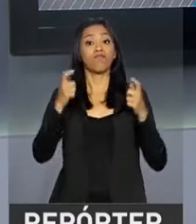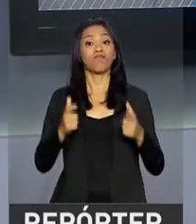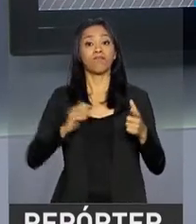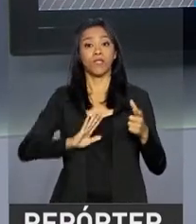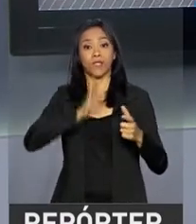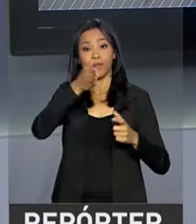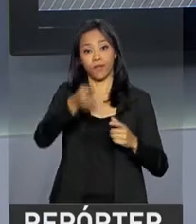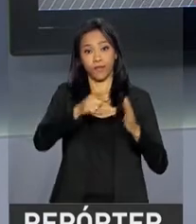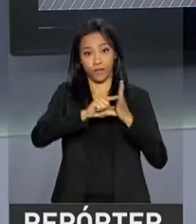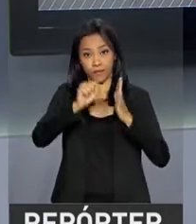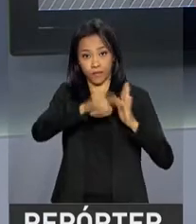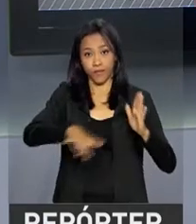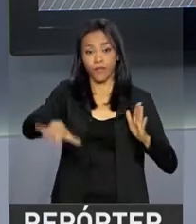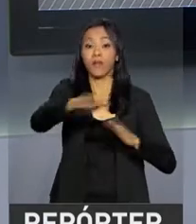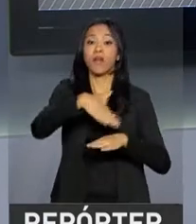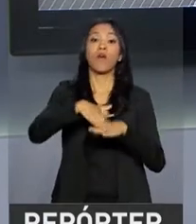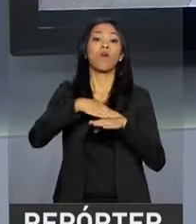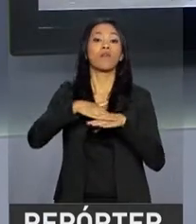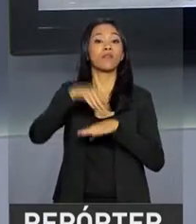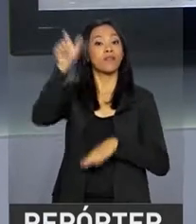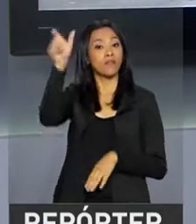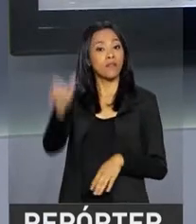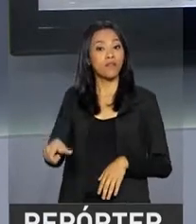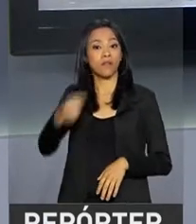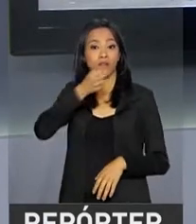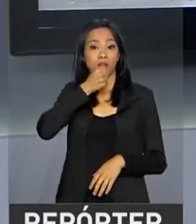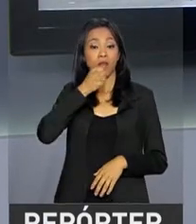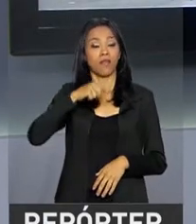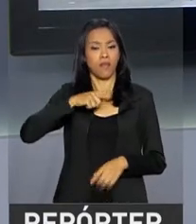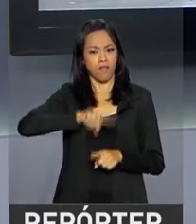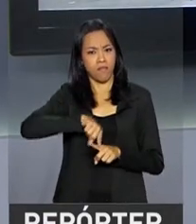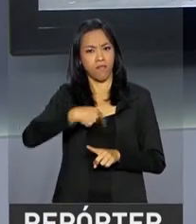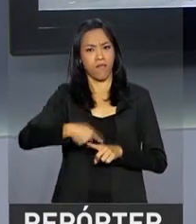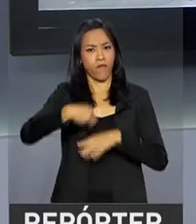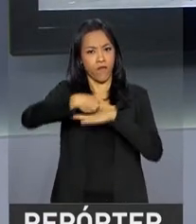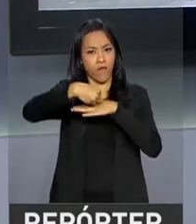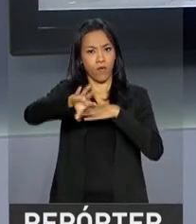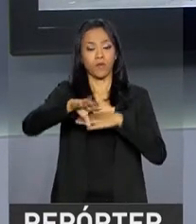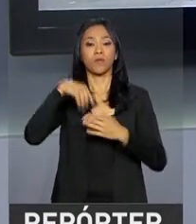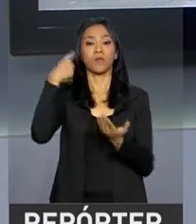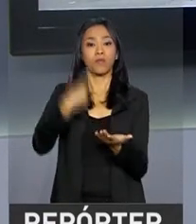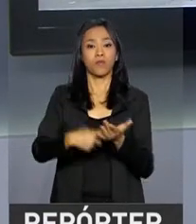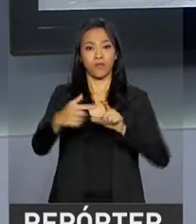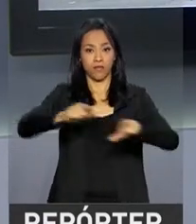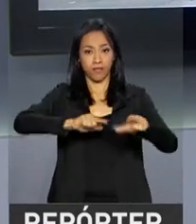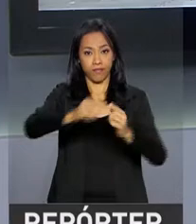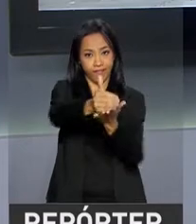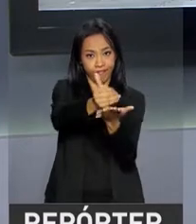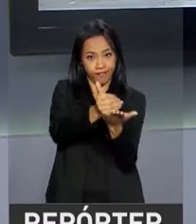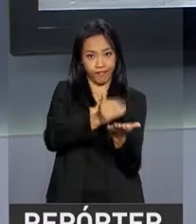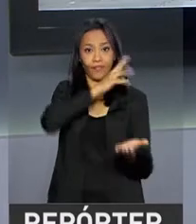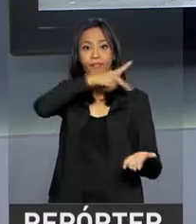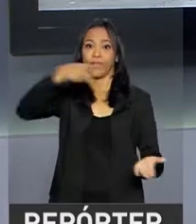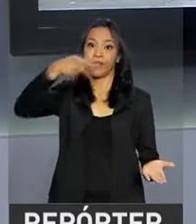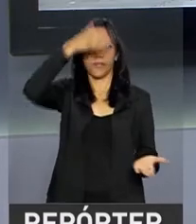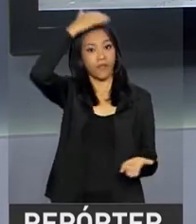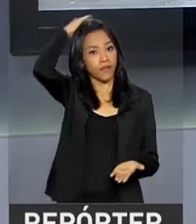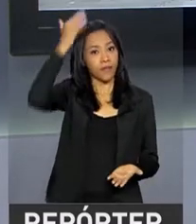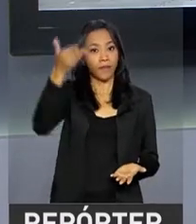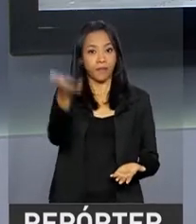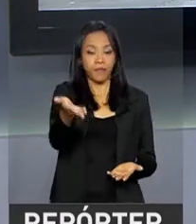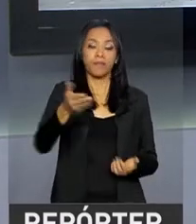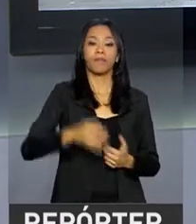do planalto para conversar ao vivo com a repórter luana karen que tem informações sobre a agenda do presidente michel temer olá luana com